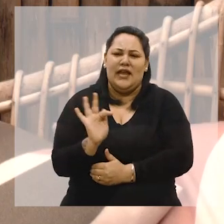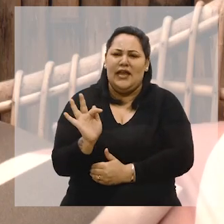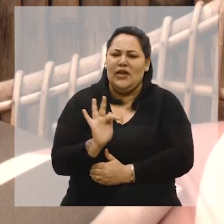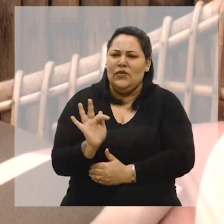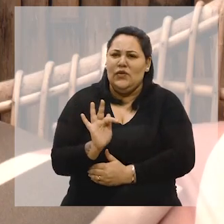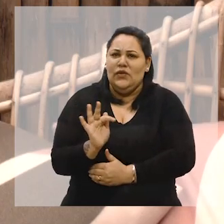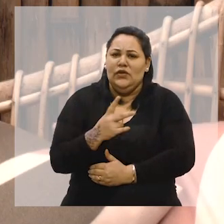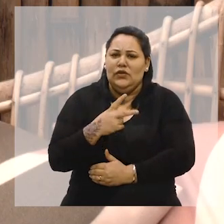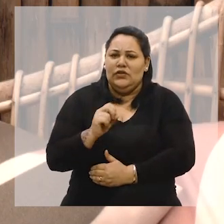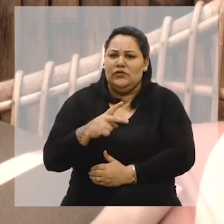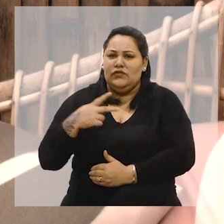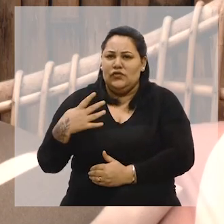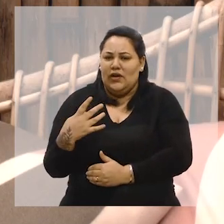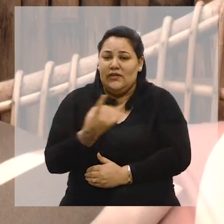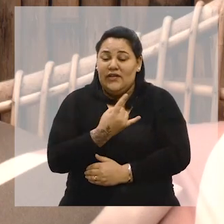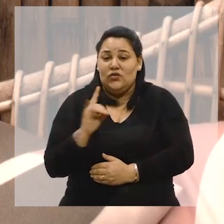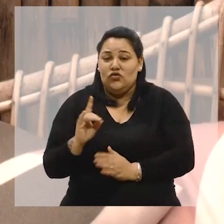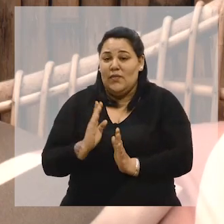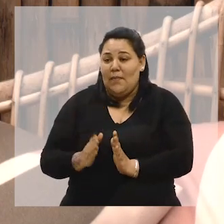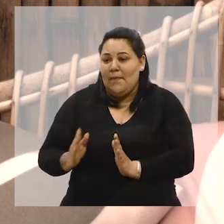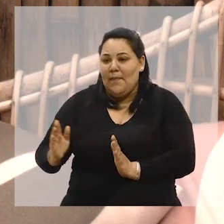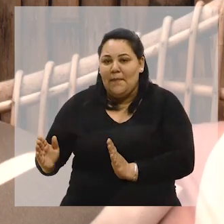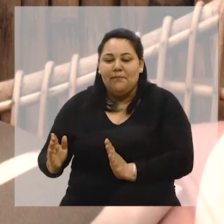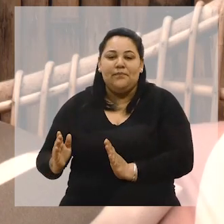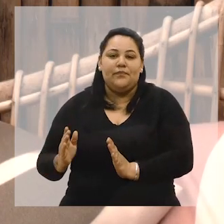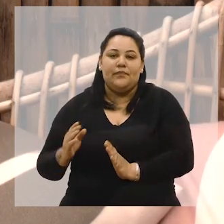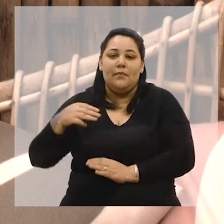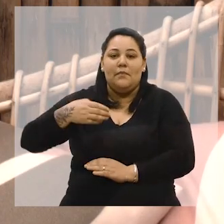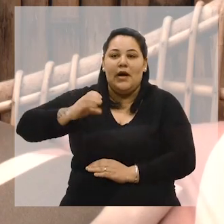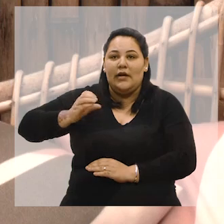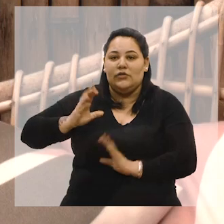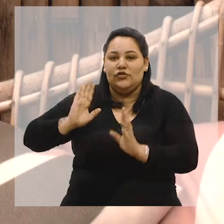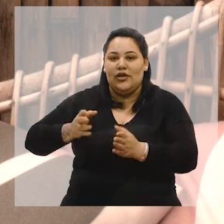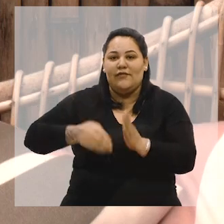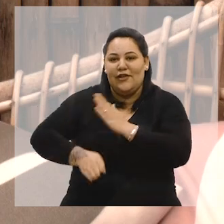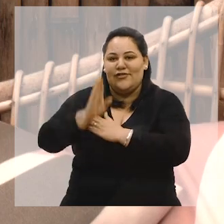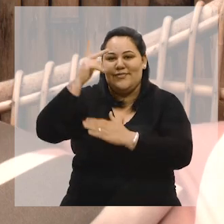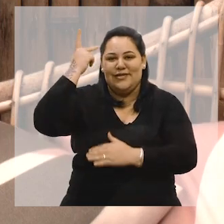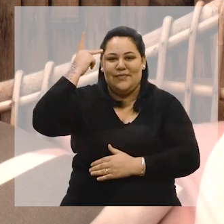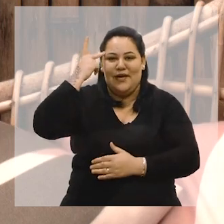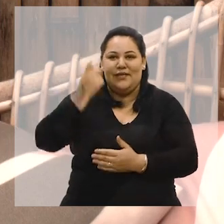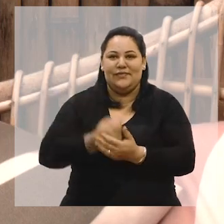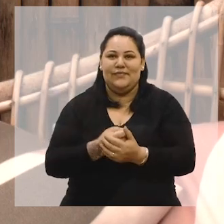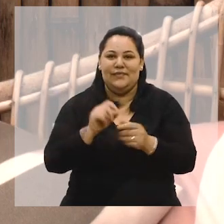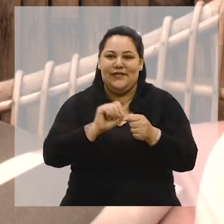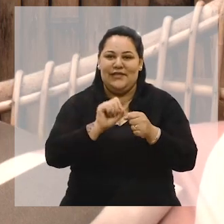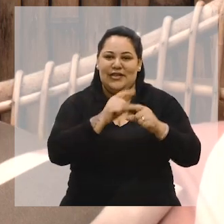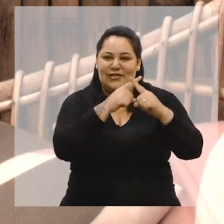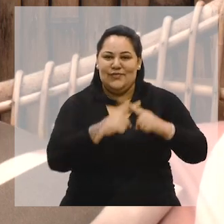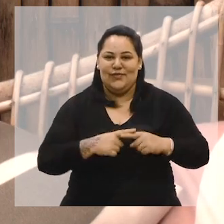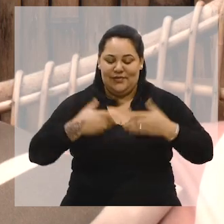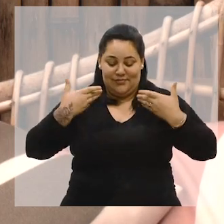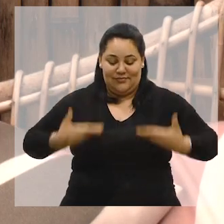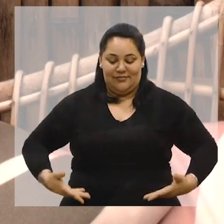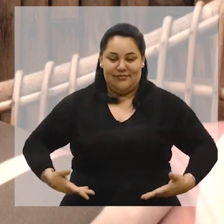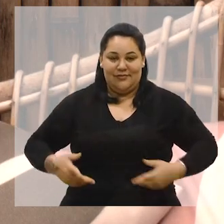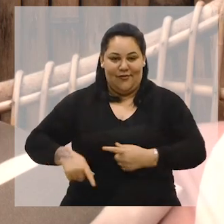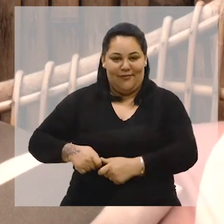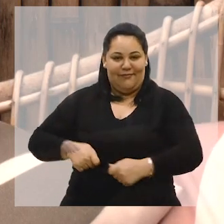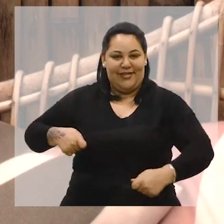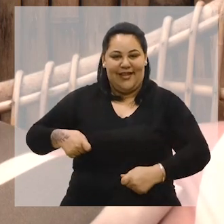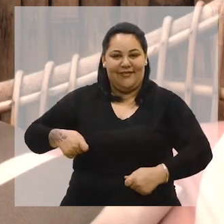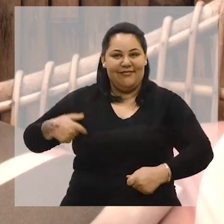fevereiro foi as últimas etapas. Março eu já estava em São Paulo. pra disputa do avental, e aí foi.